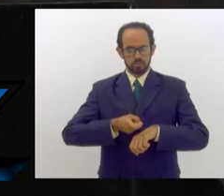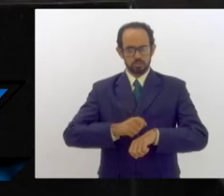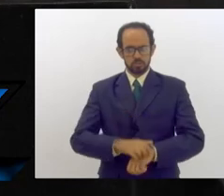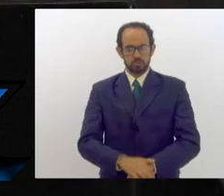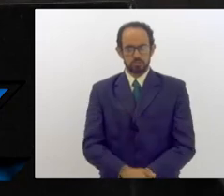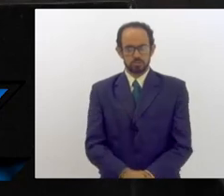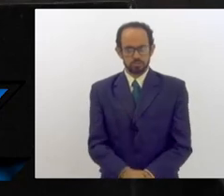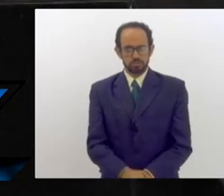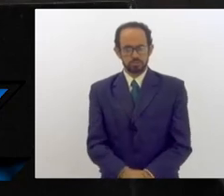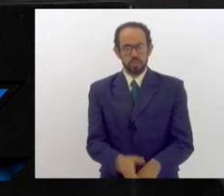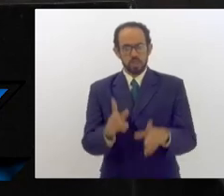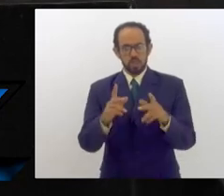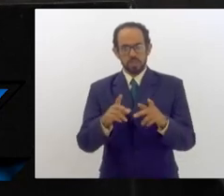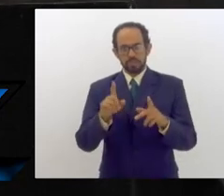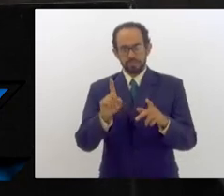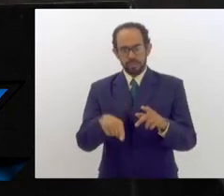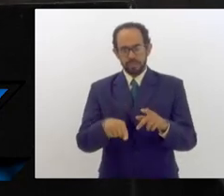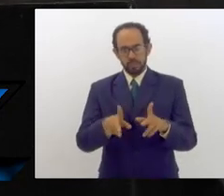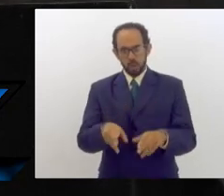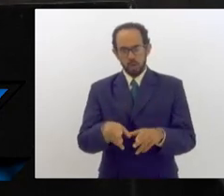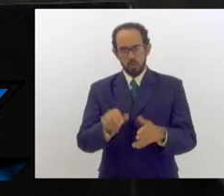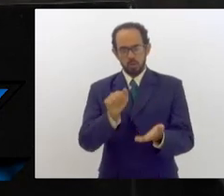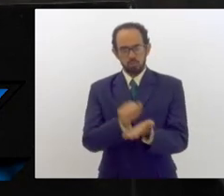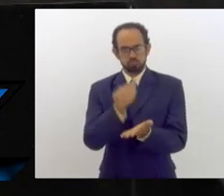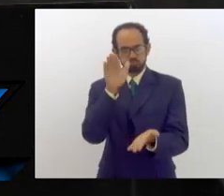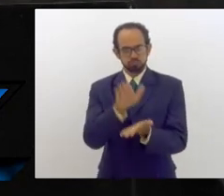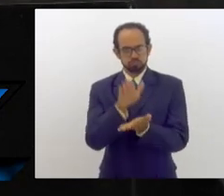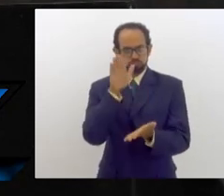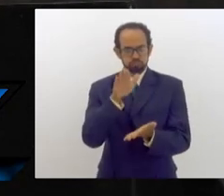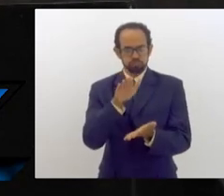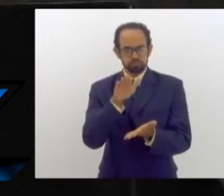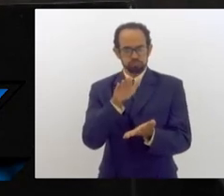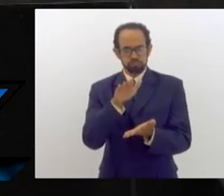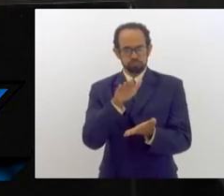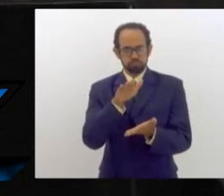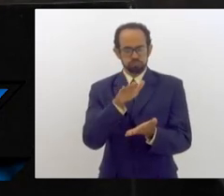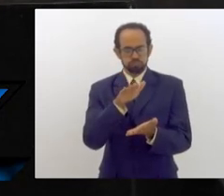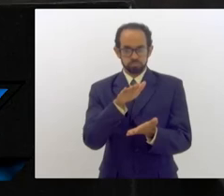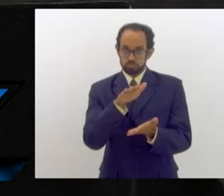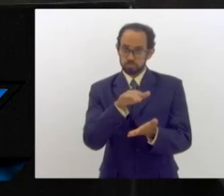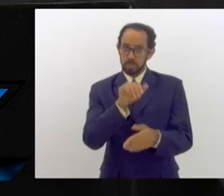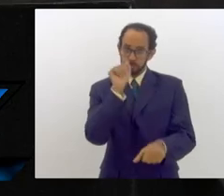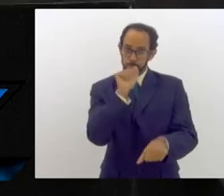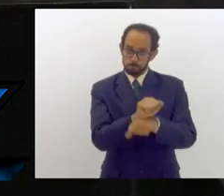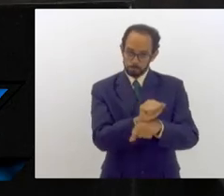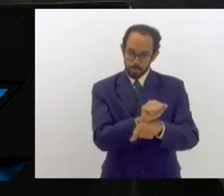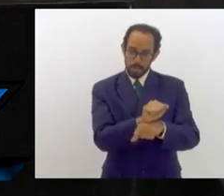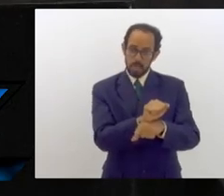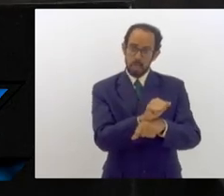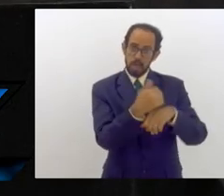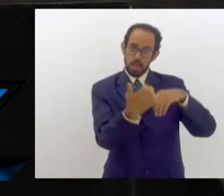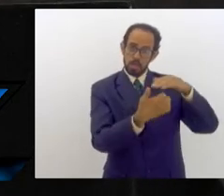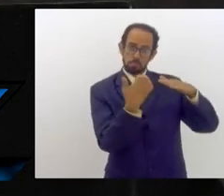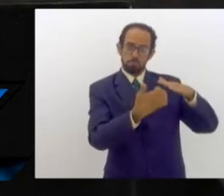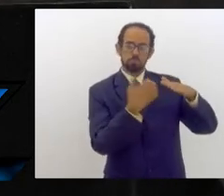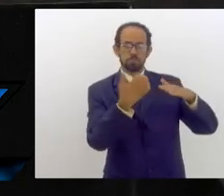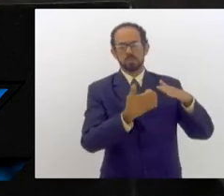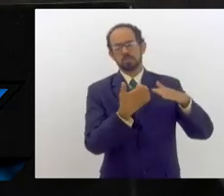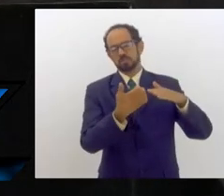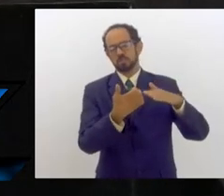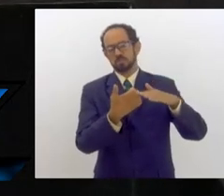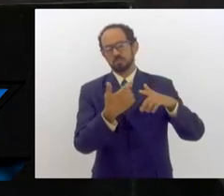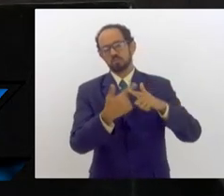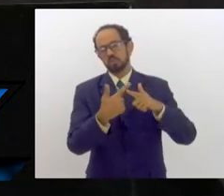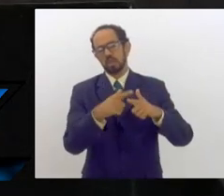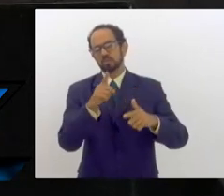como a suspensão interdição do estabelecimento porque